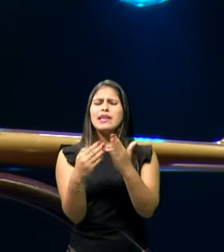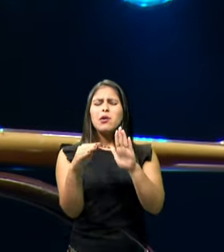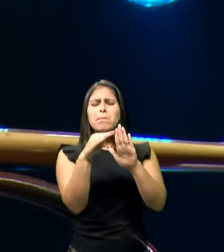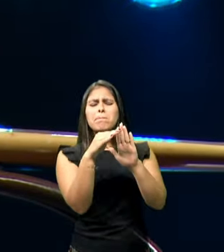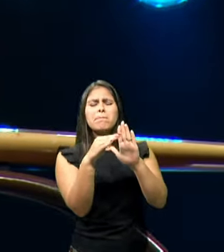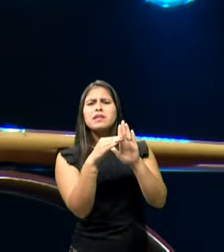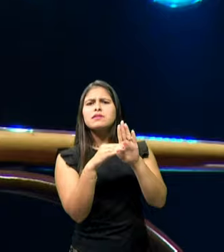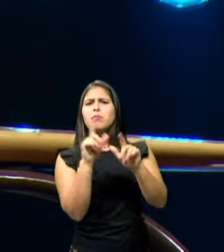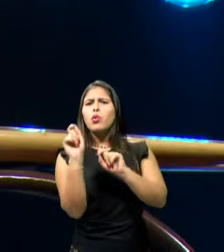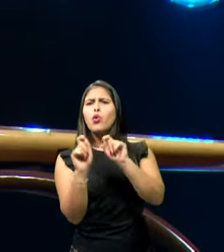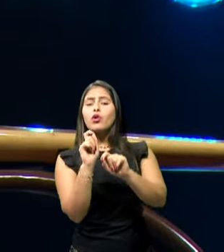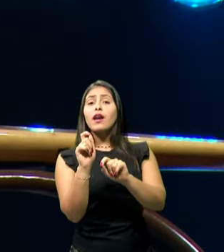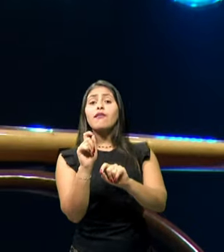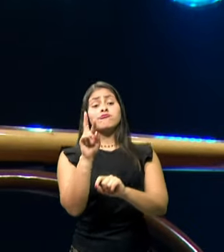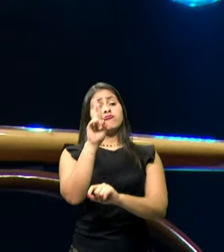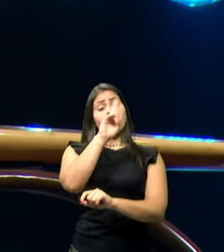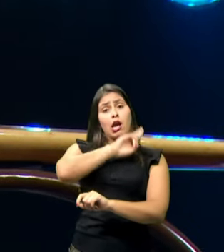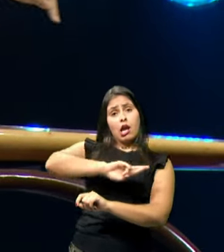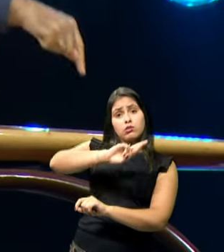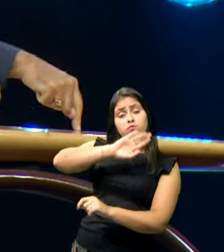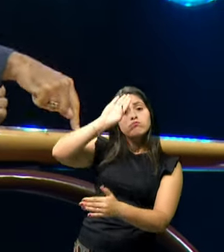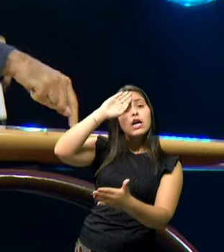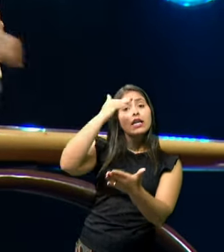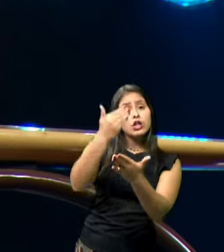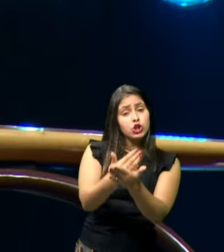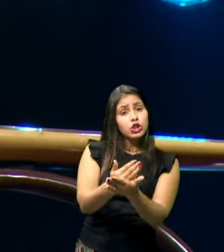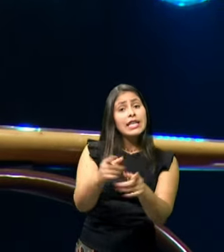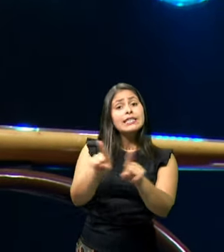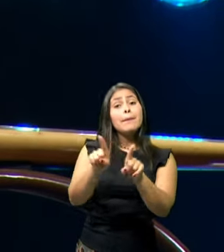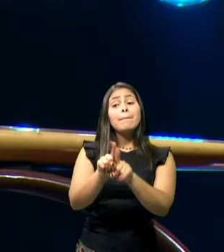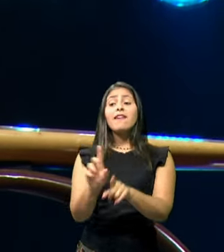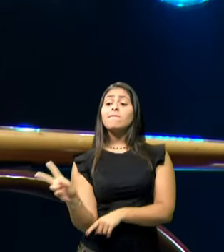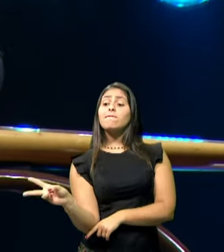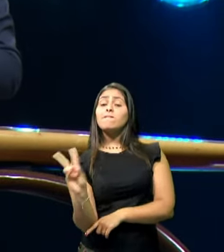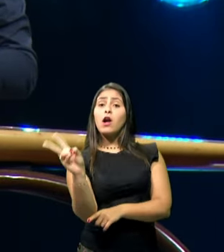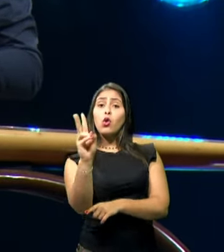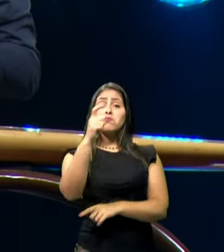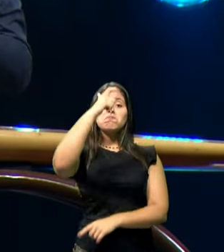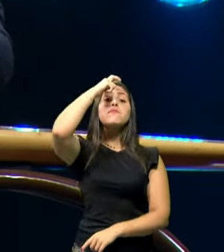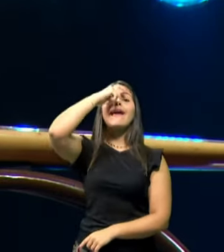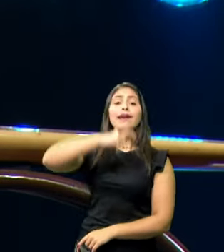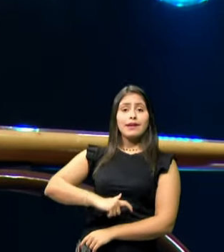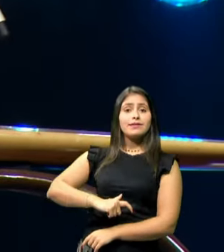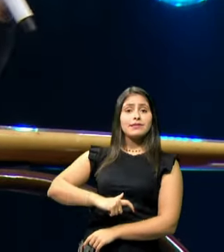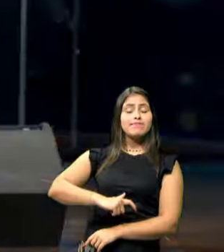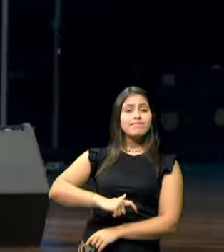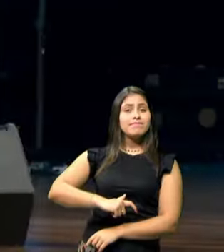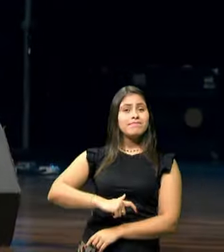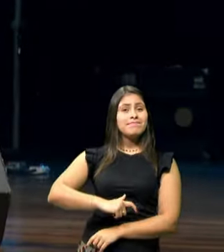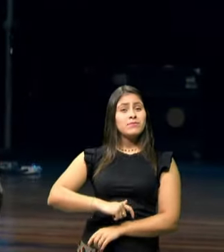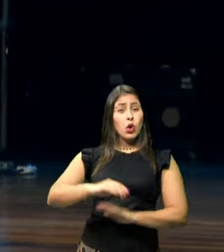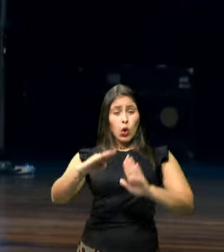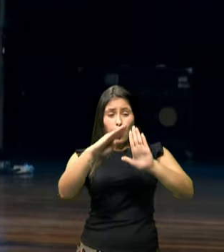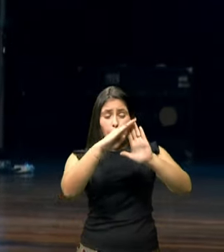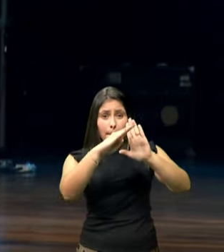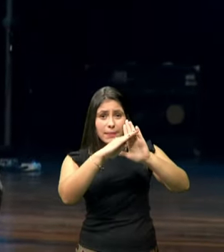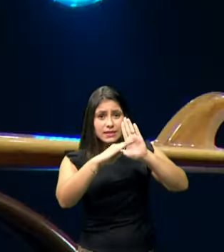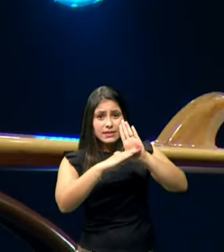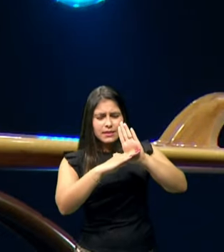princípios? Crenças, valores e caráter. Teus princípios